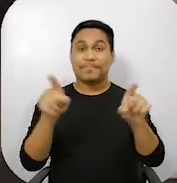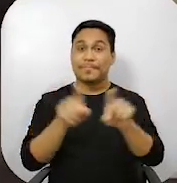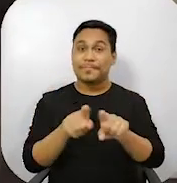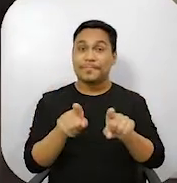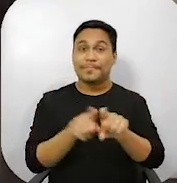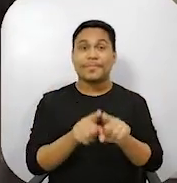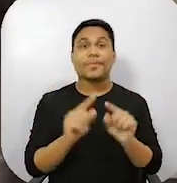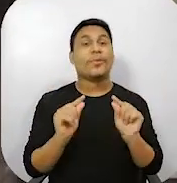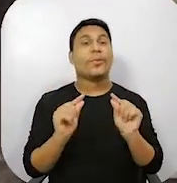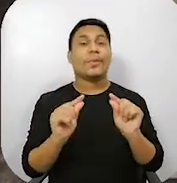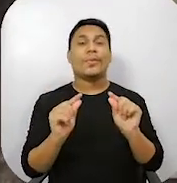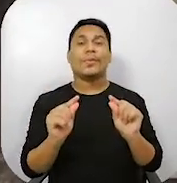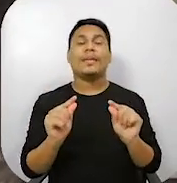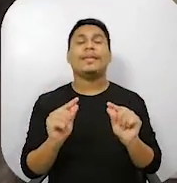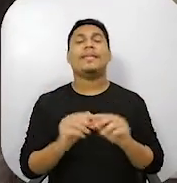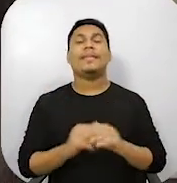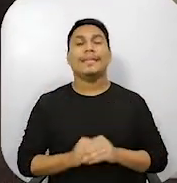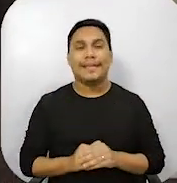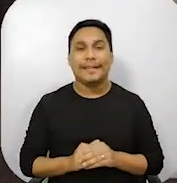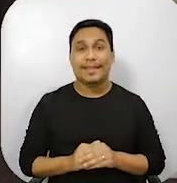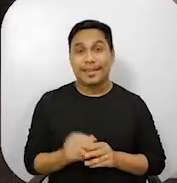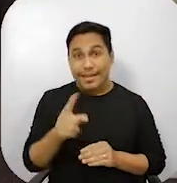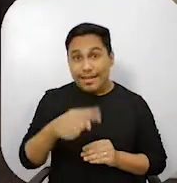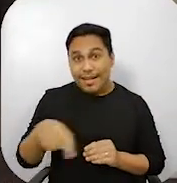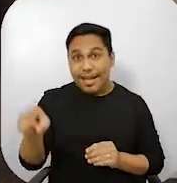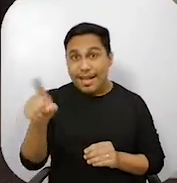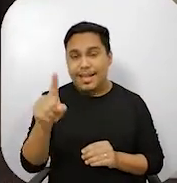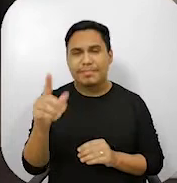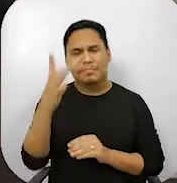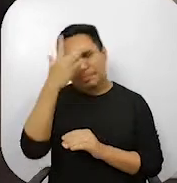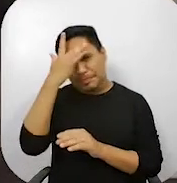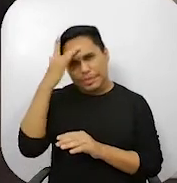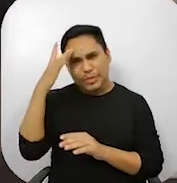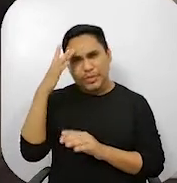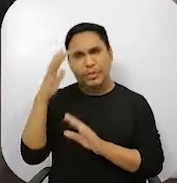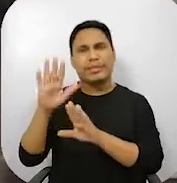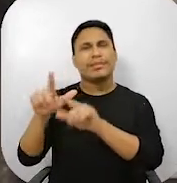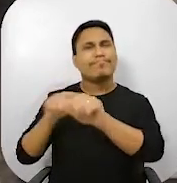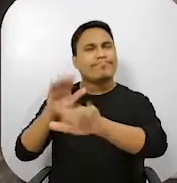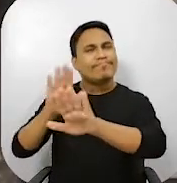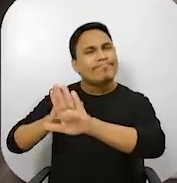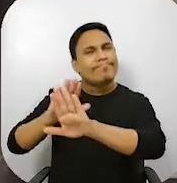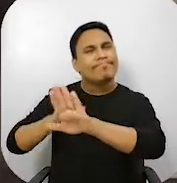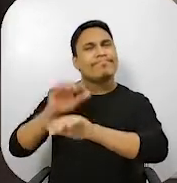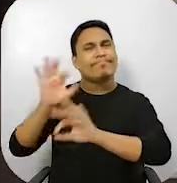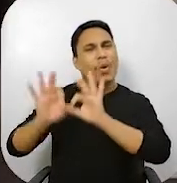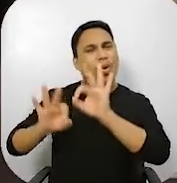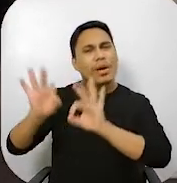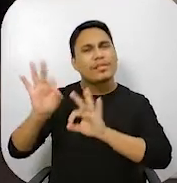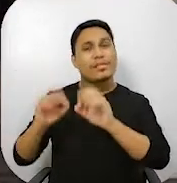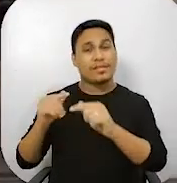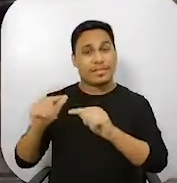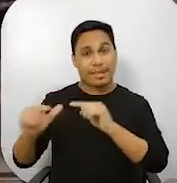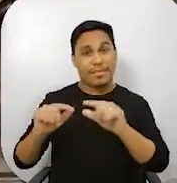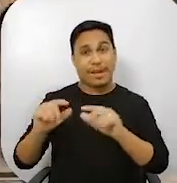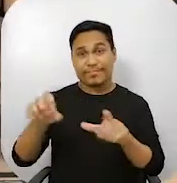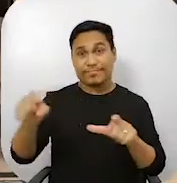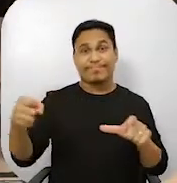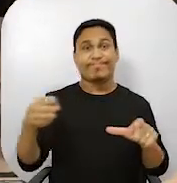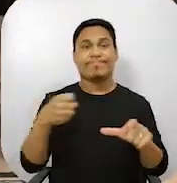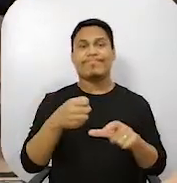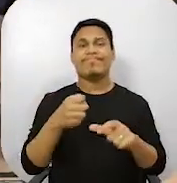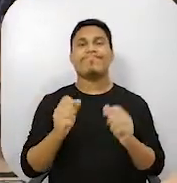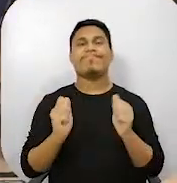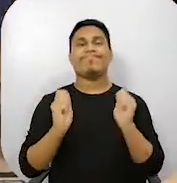produzir muito espaço para as pessoas que trabalham no por trás do palco né no background é